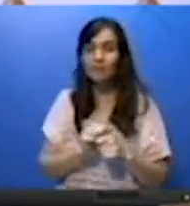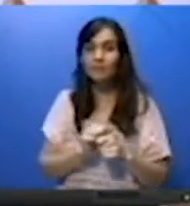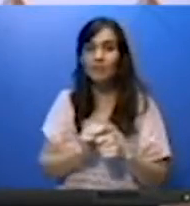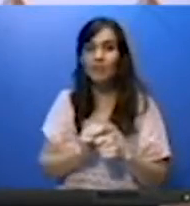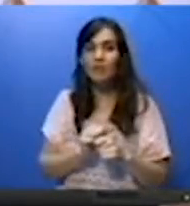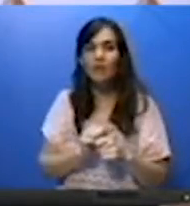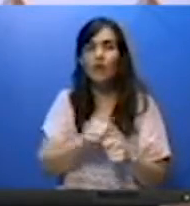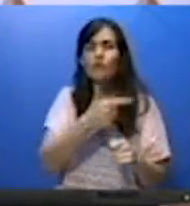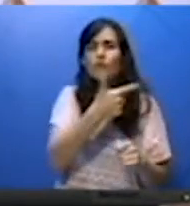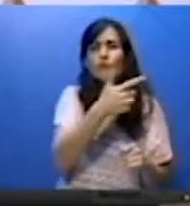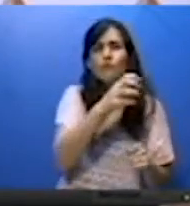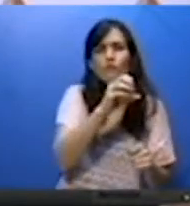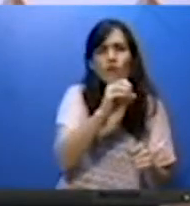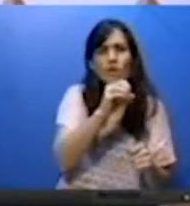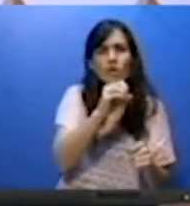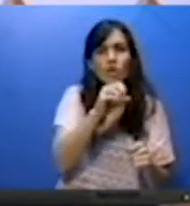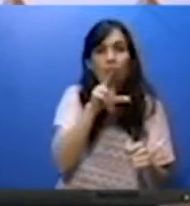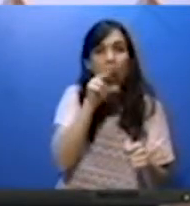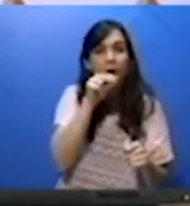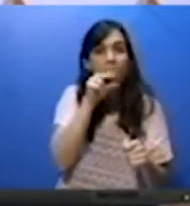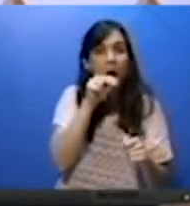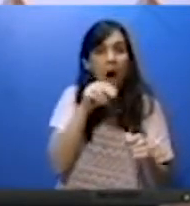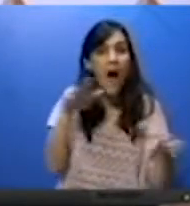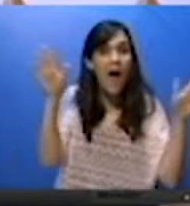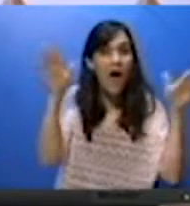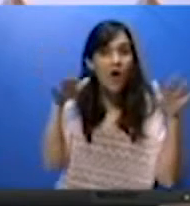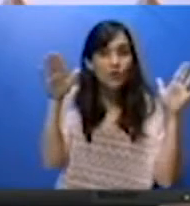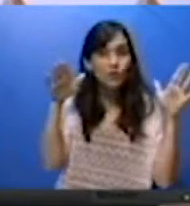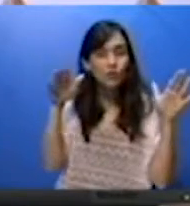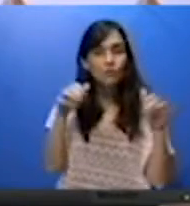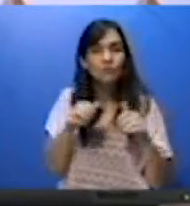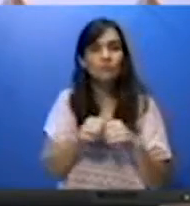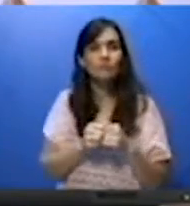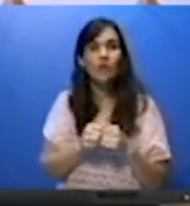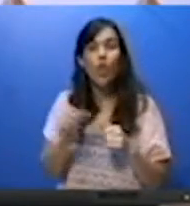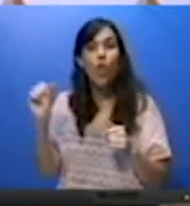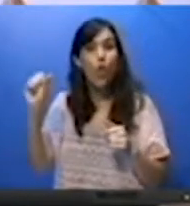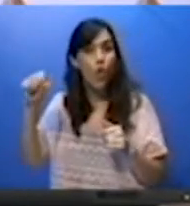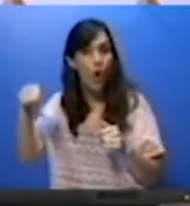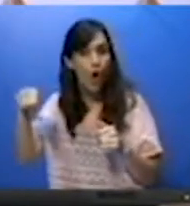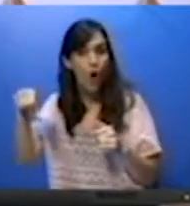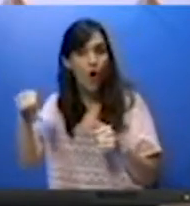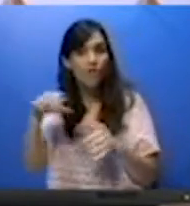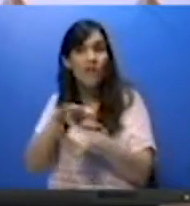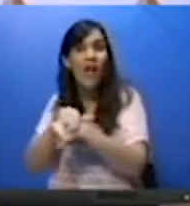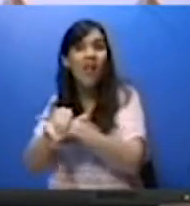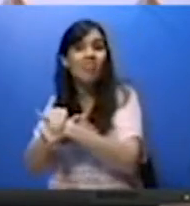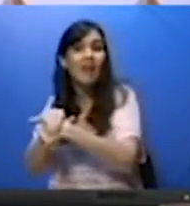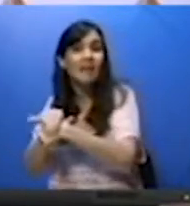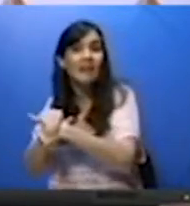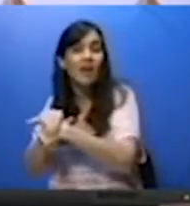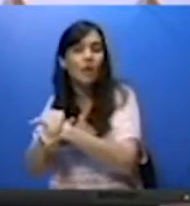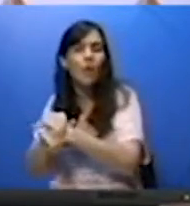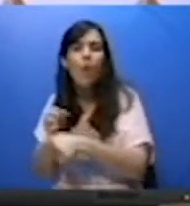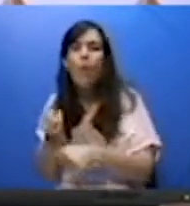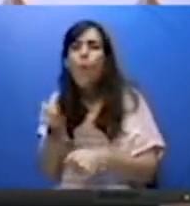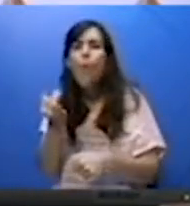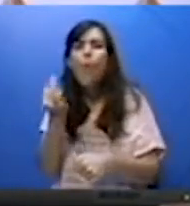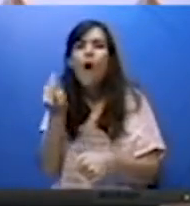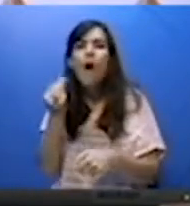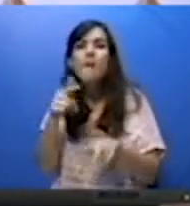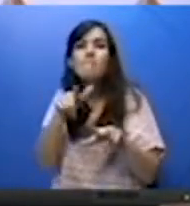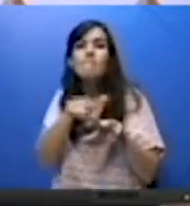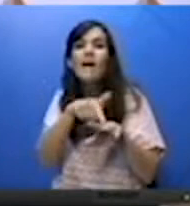pernas gigantes ou de tartarugas eu quero saber quantas a mais não quero